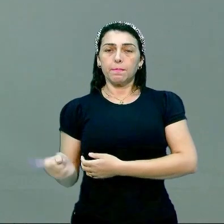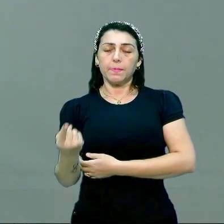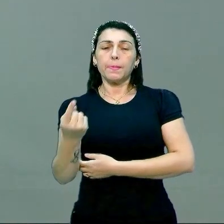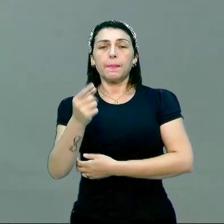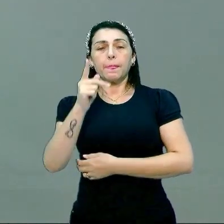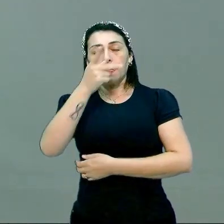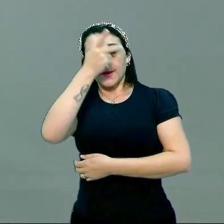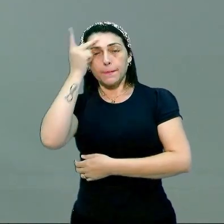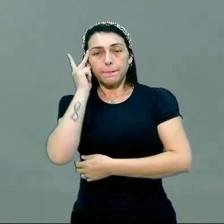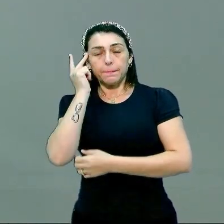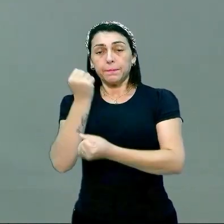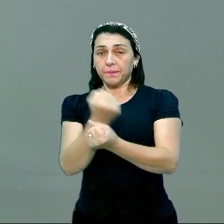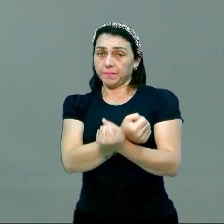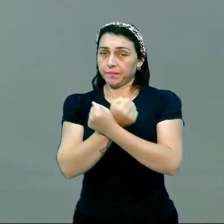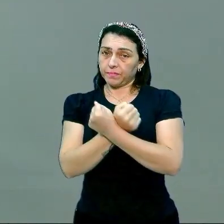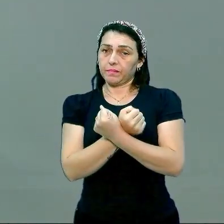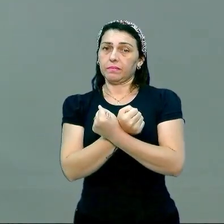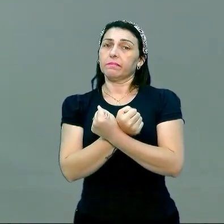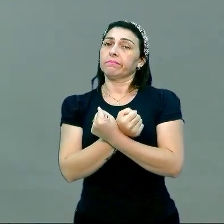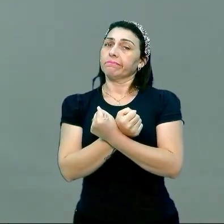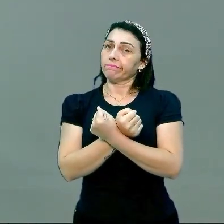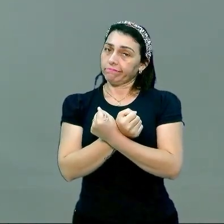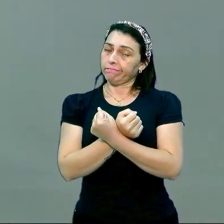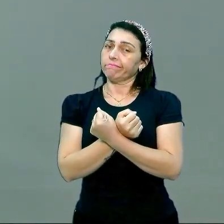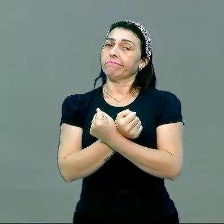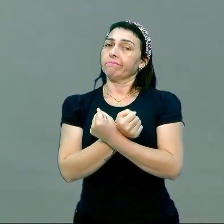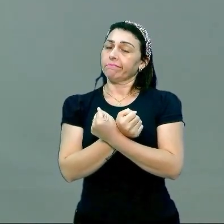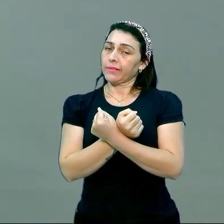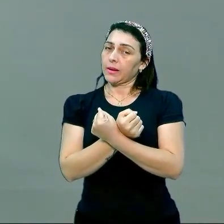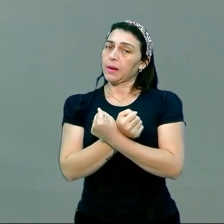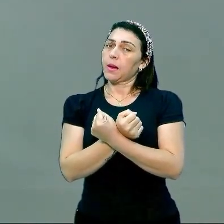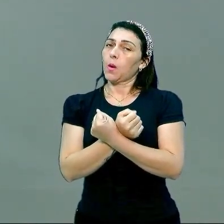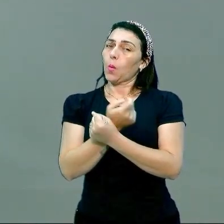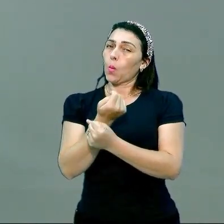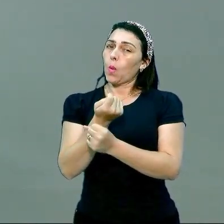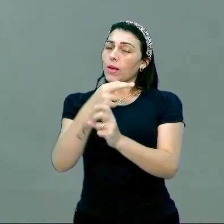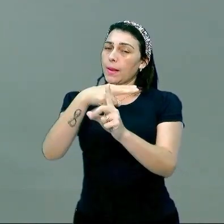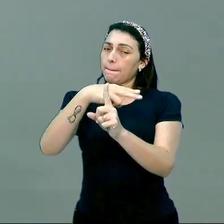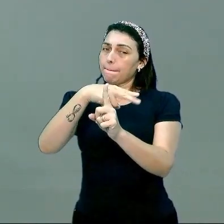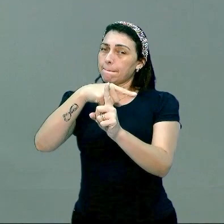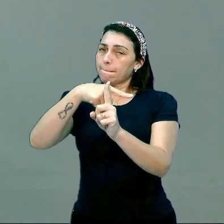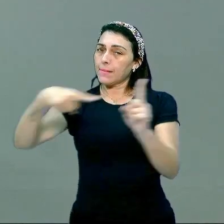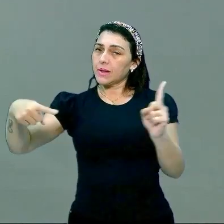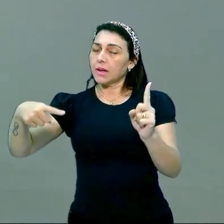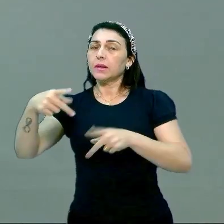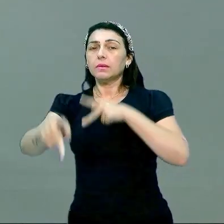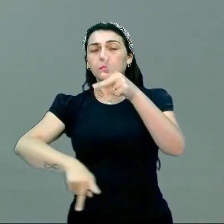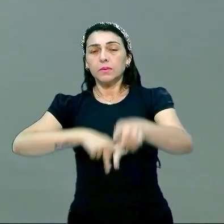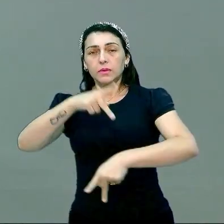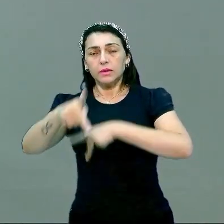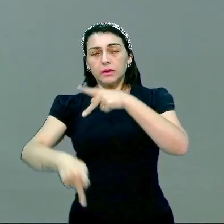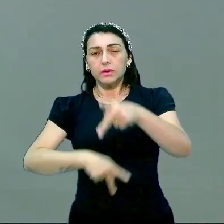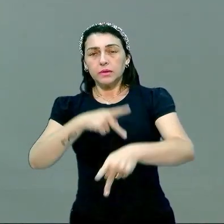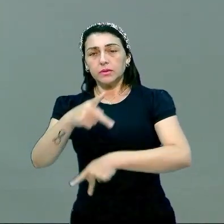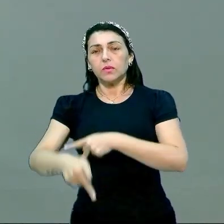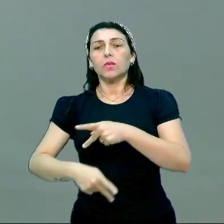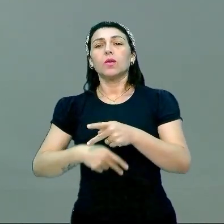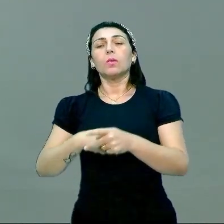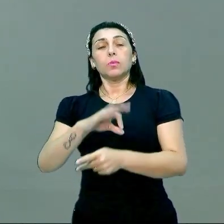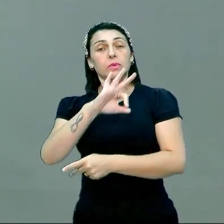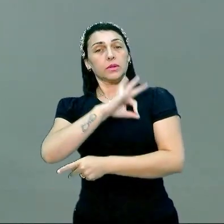de pessoas eram escravos, nossa, praticamente a metade da população era composta ou